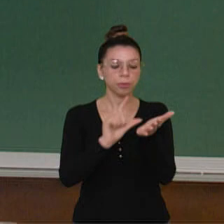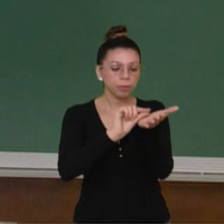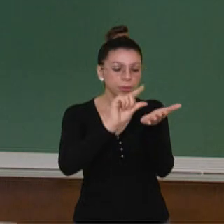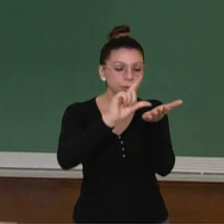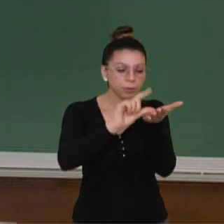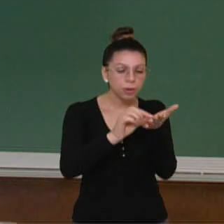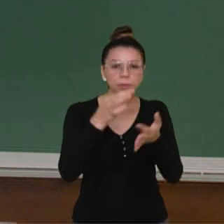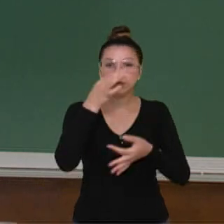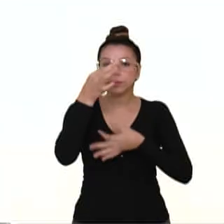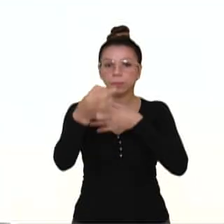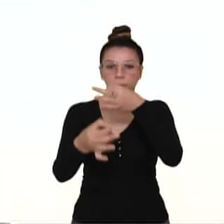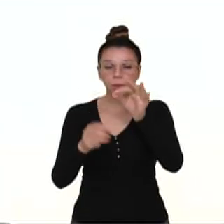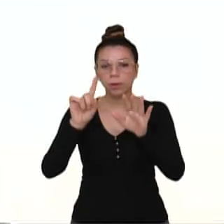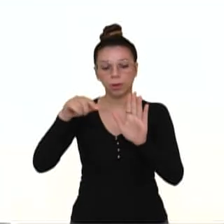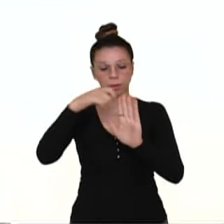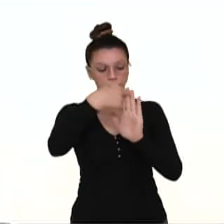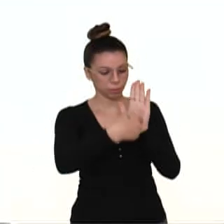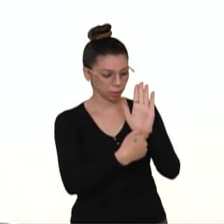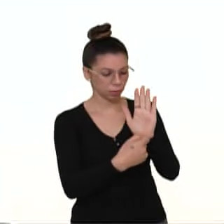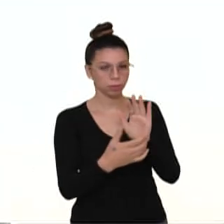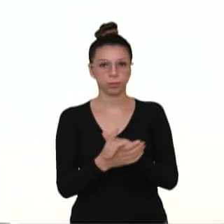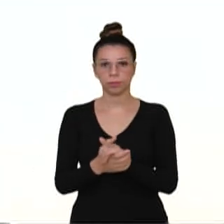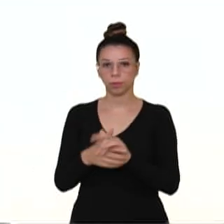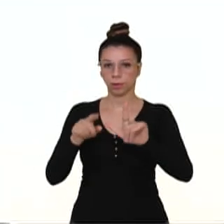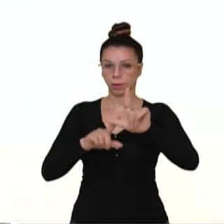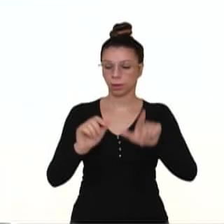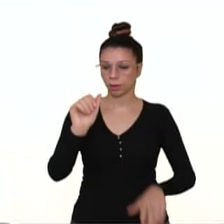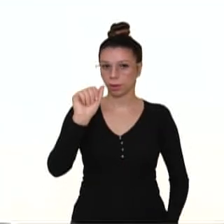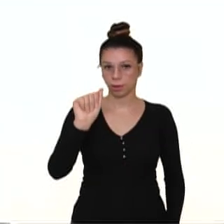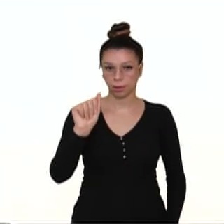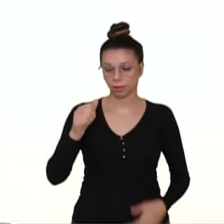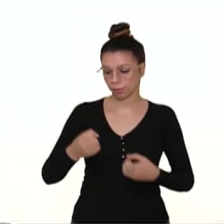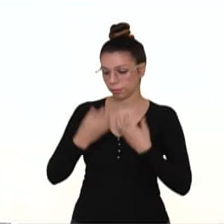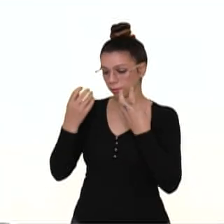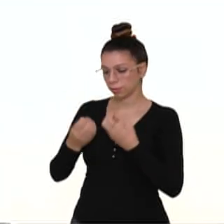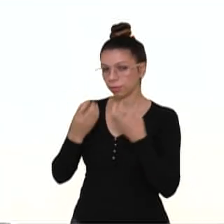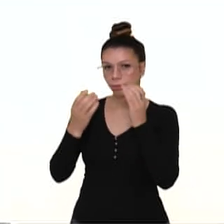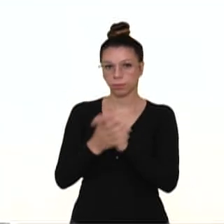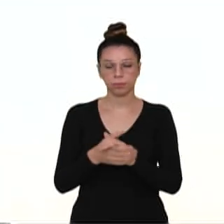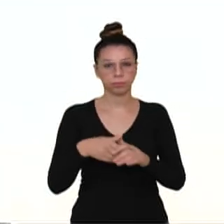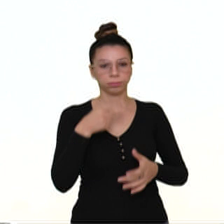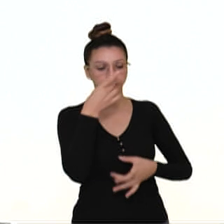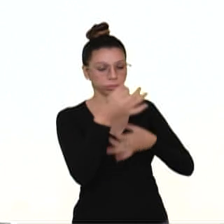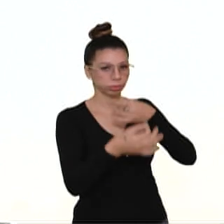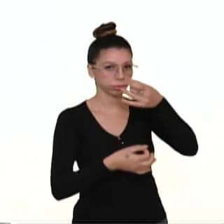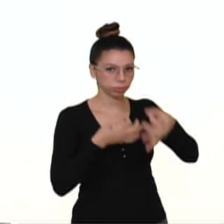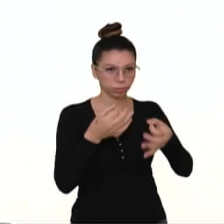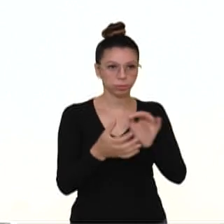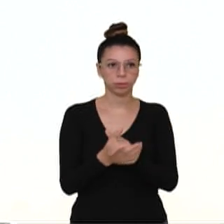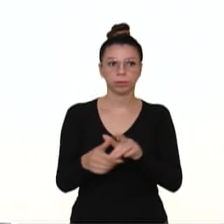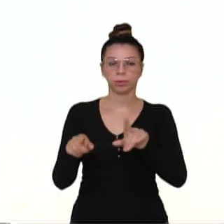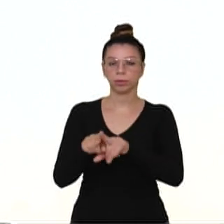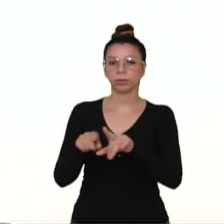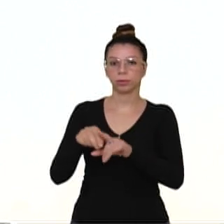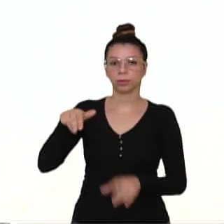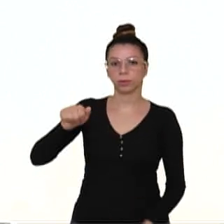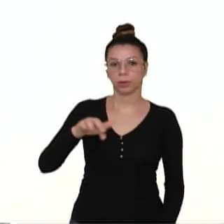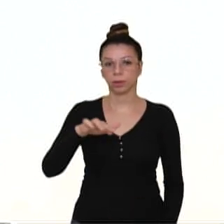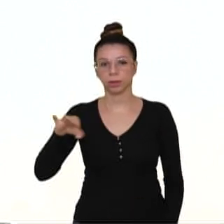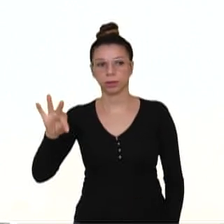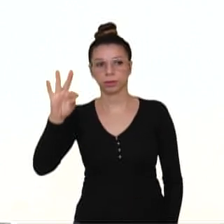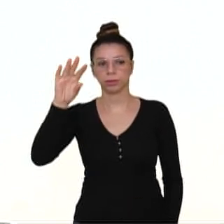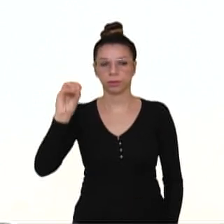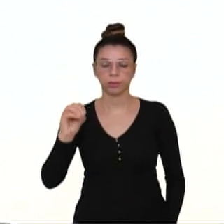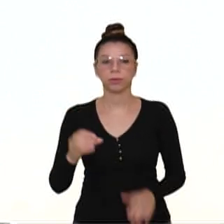texto. Letra A, poético. Letra B, argumentativo. Letra C, narrativo.